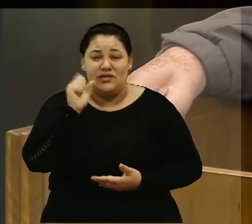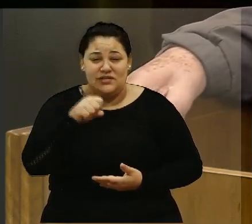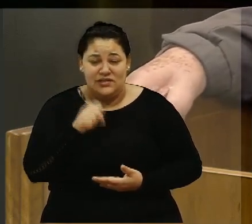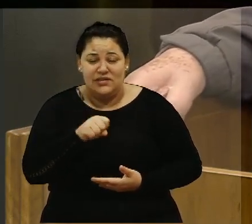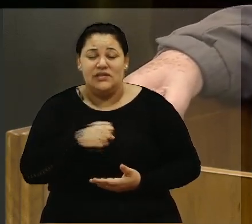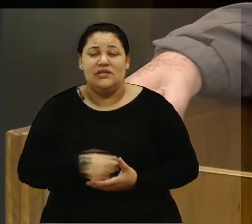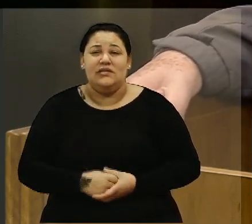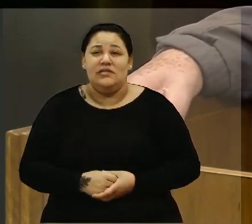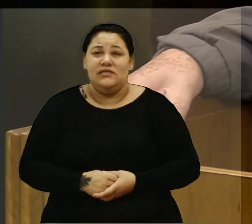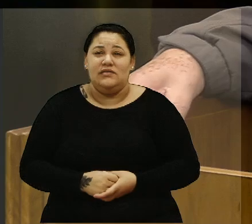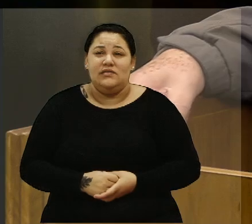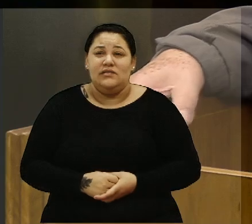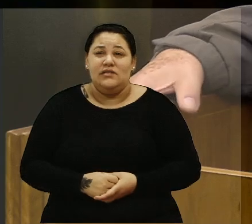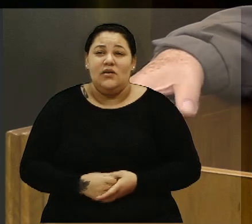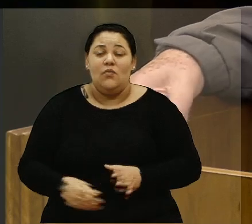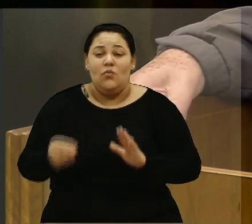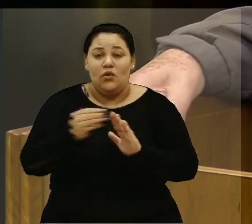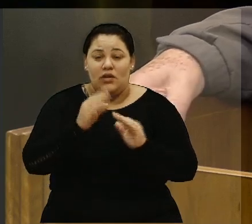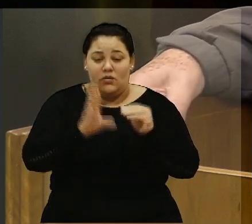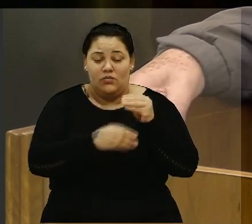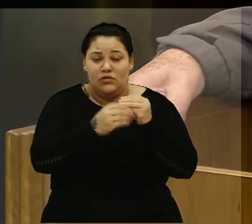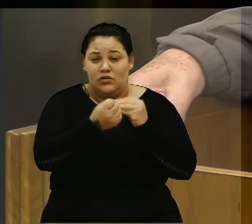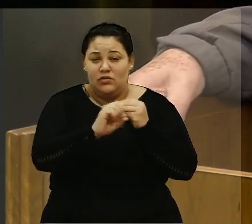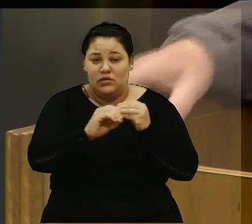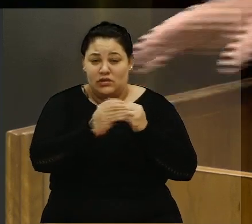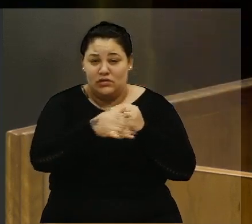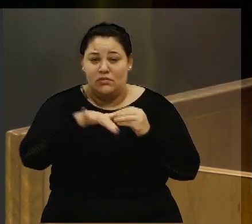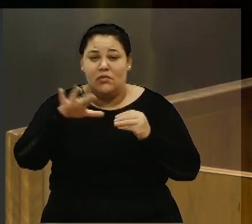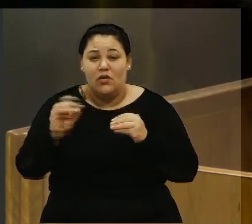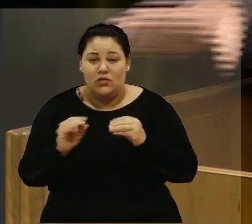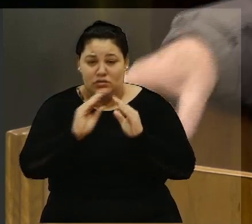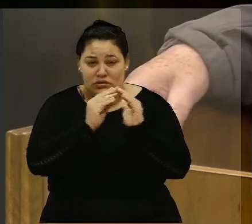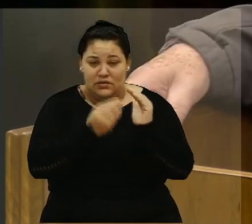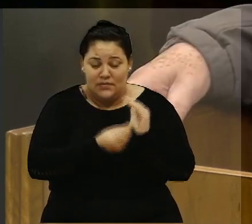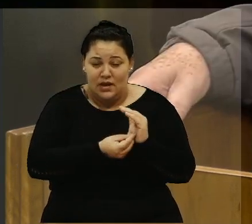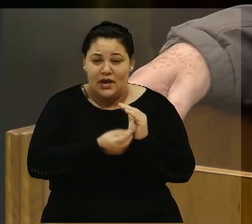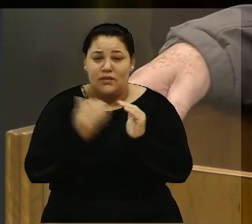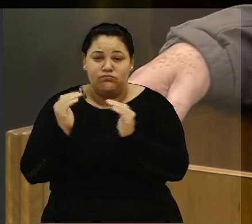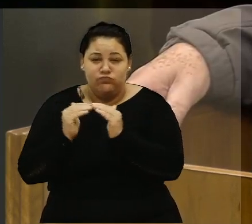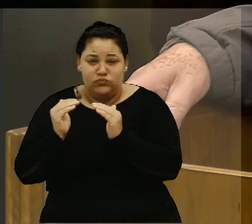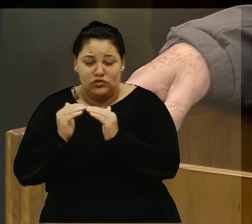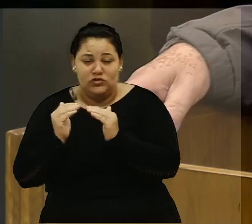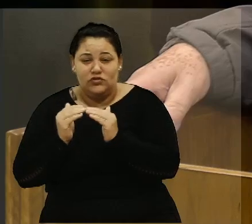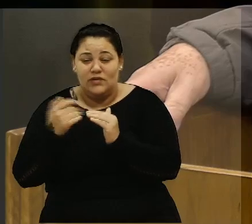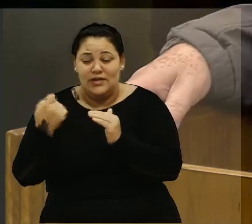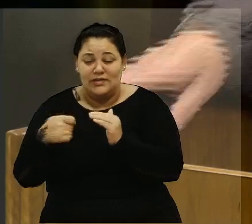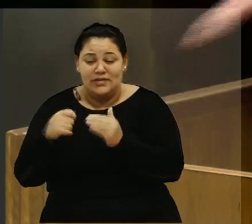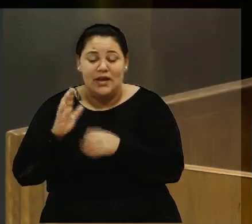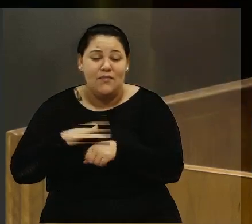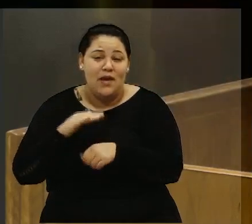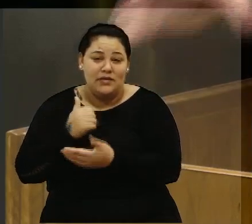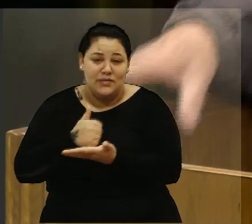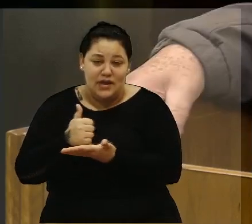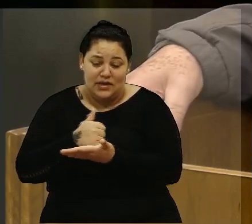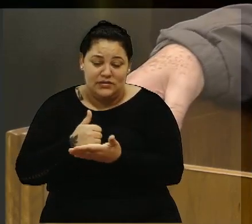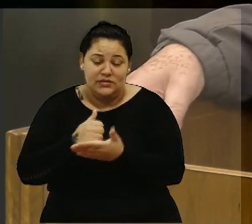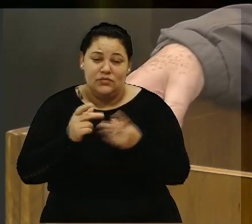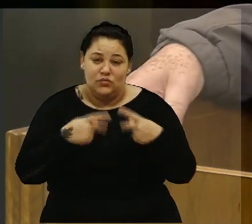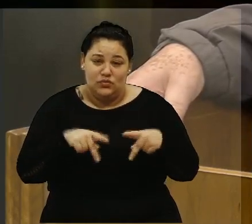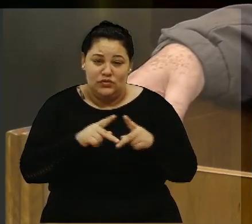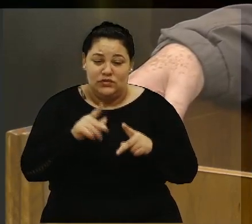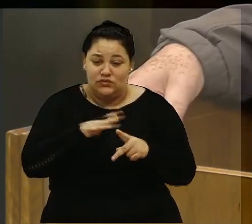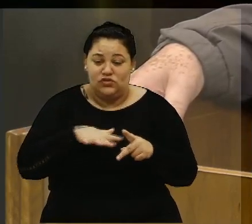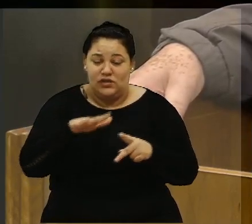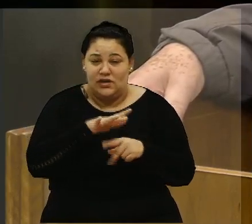jogar aí 80 milhões do SAMAI nessas obras de saneamento que dialogam com as necessidades mais básicas da população da cidade como um